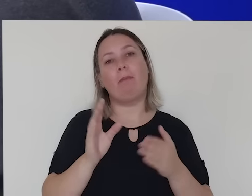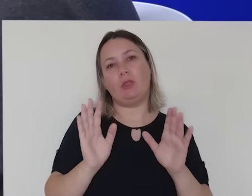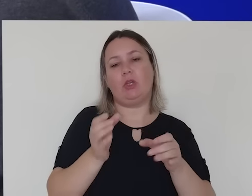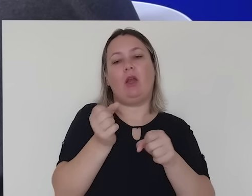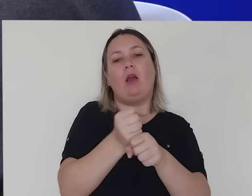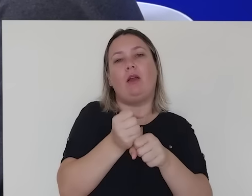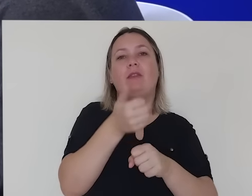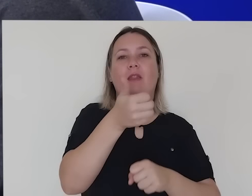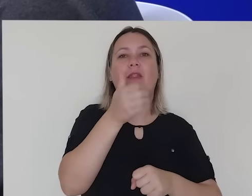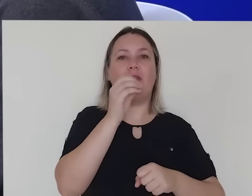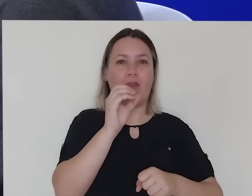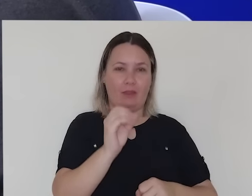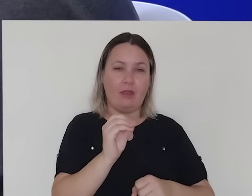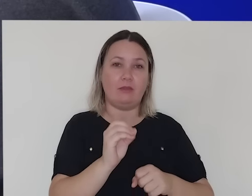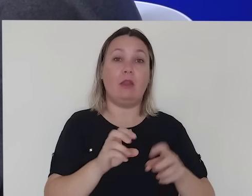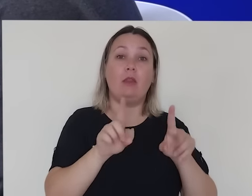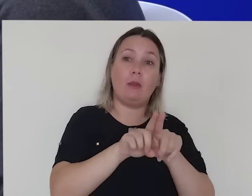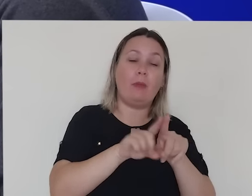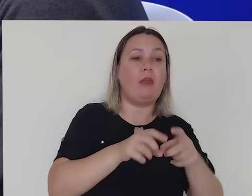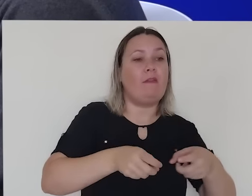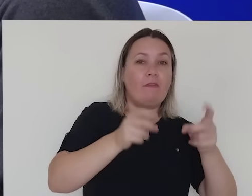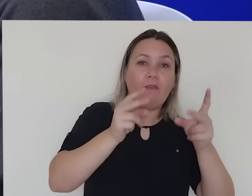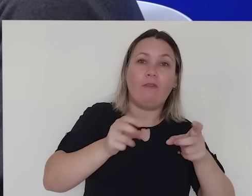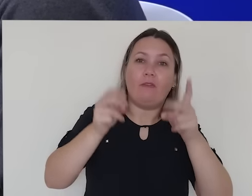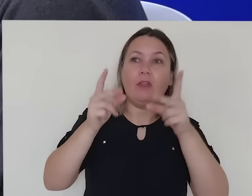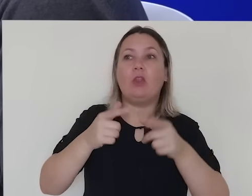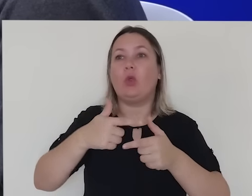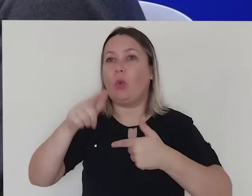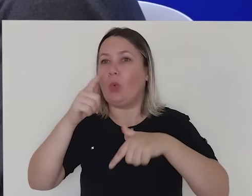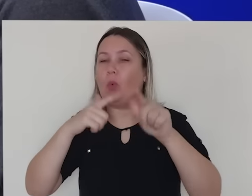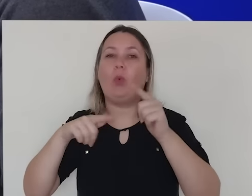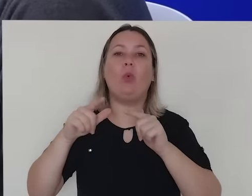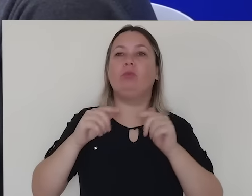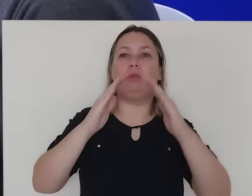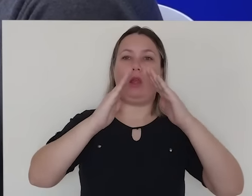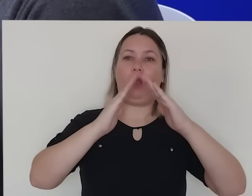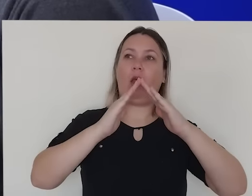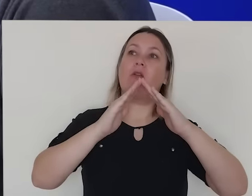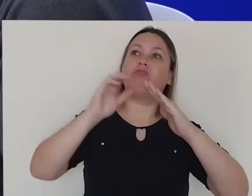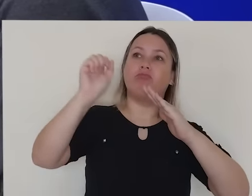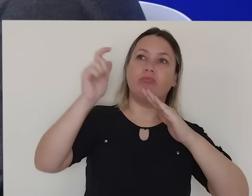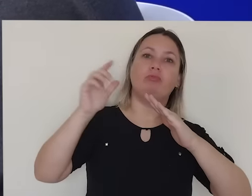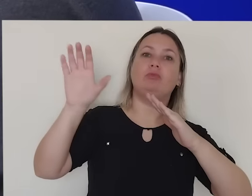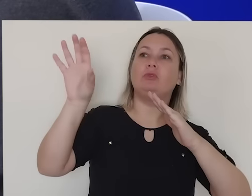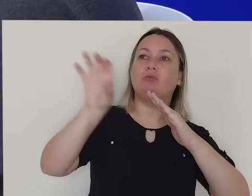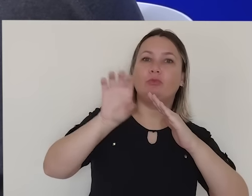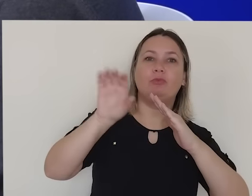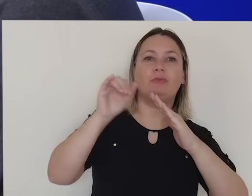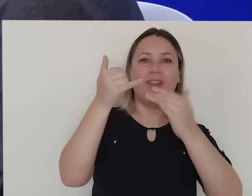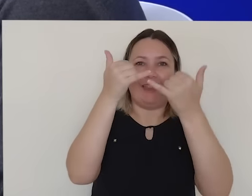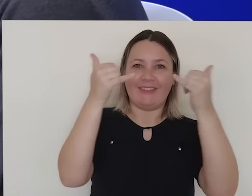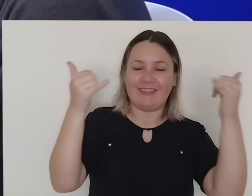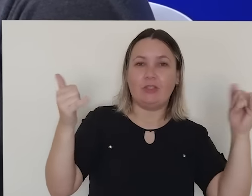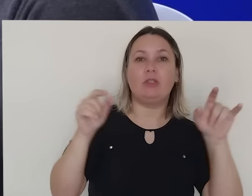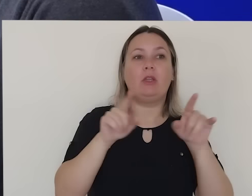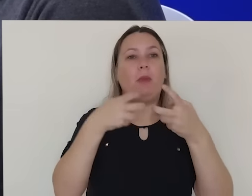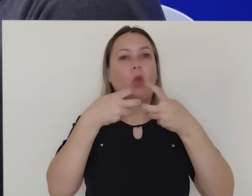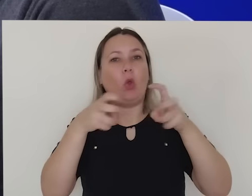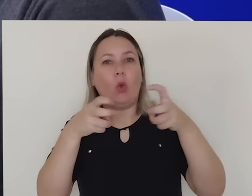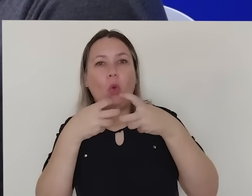b2b vendendo painéis Solares vendendo chassi de ônibus para outras empresas né encarroçadoras que fazem os ônibus em si